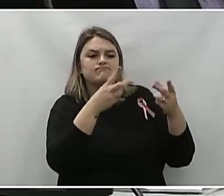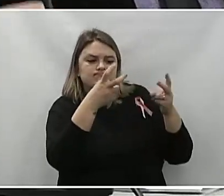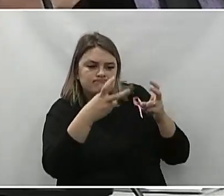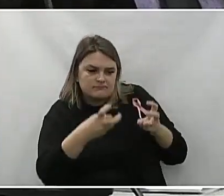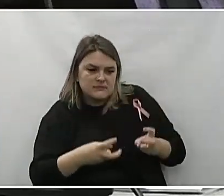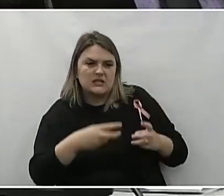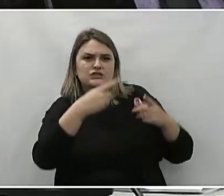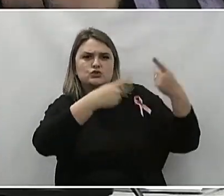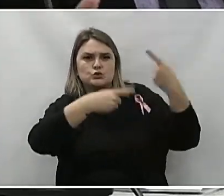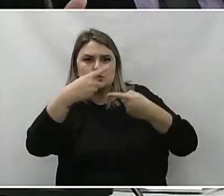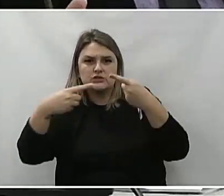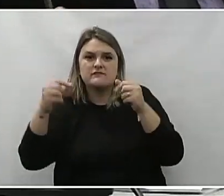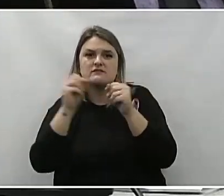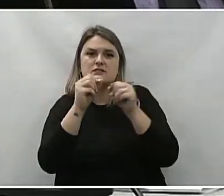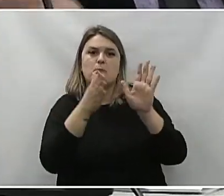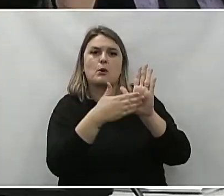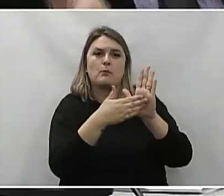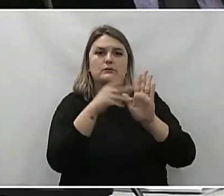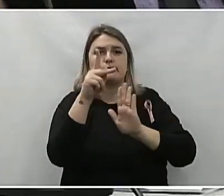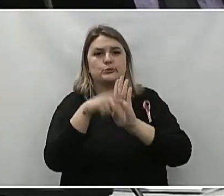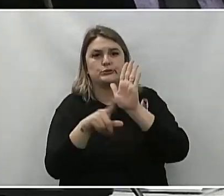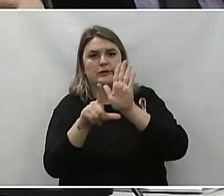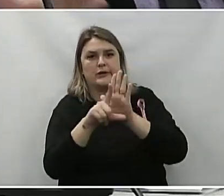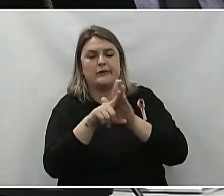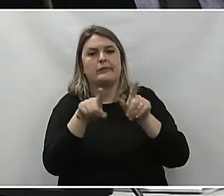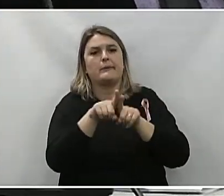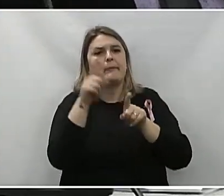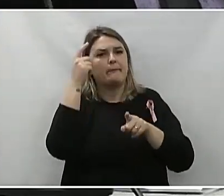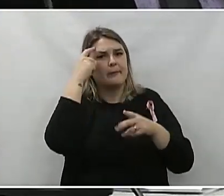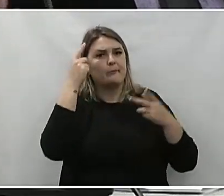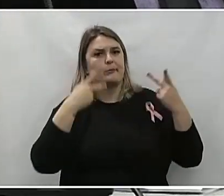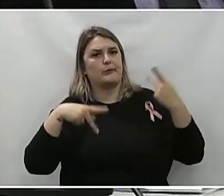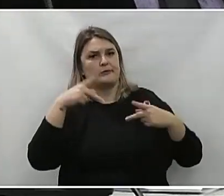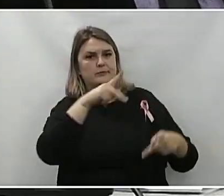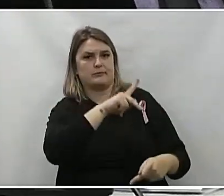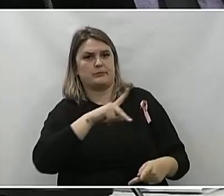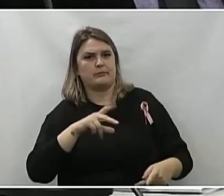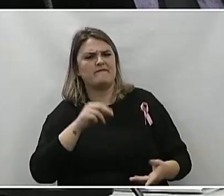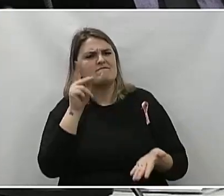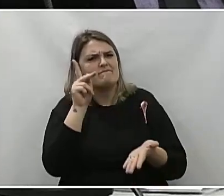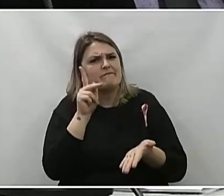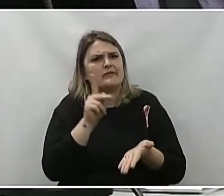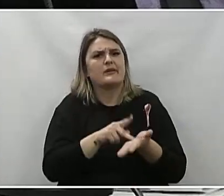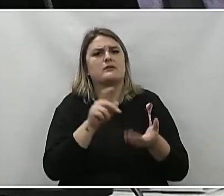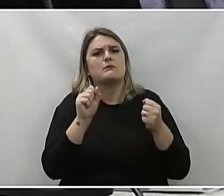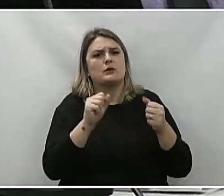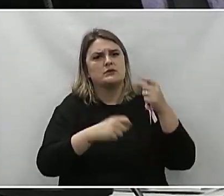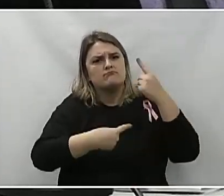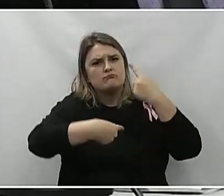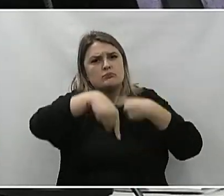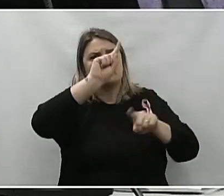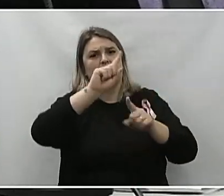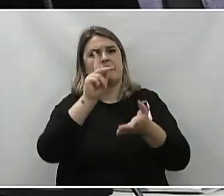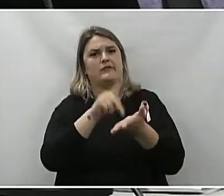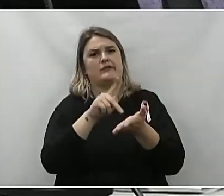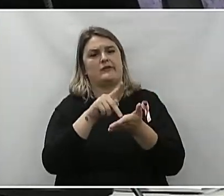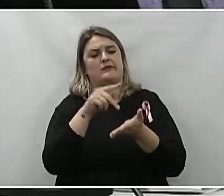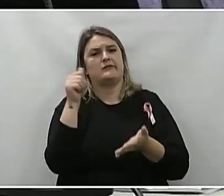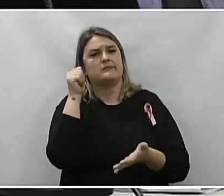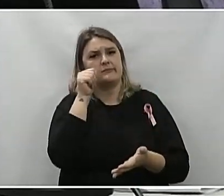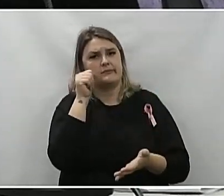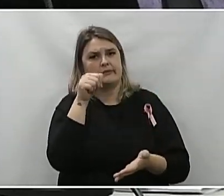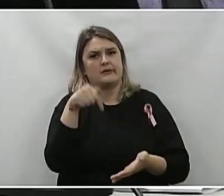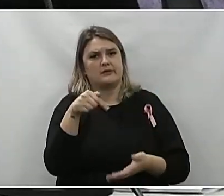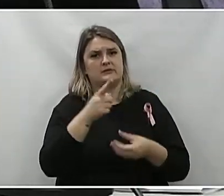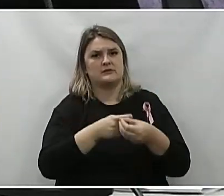propor né projetos de leis e políticas públicas que realmente afetam possam transformar a realidade aqui